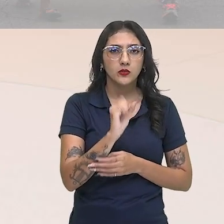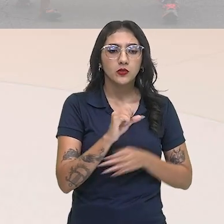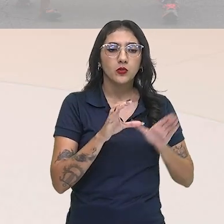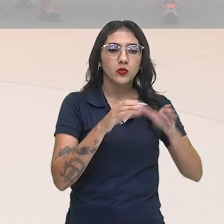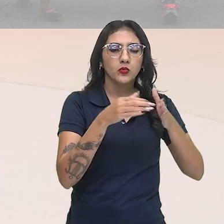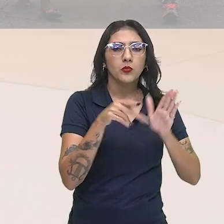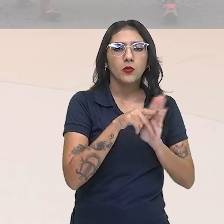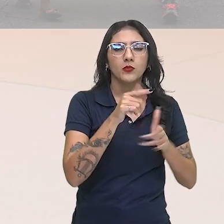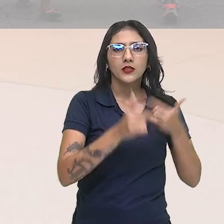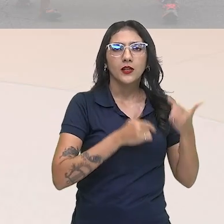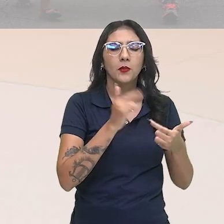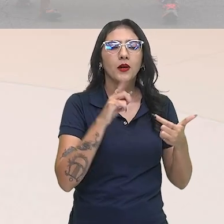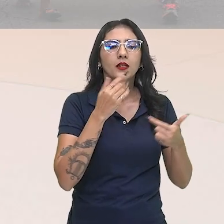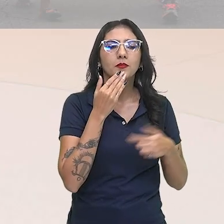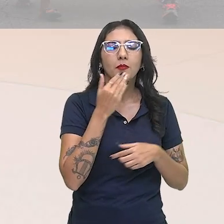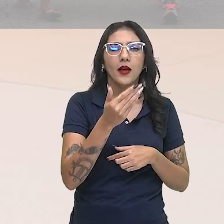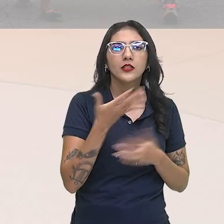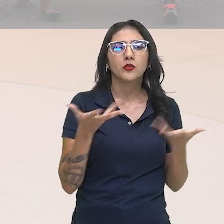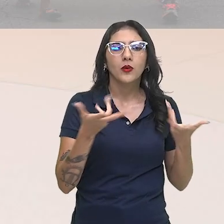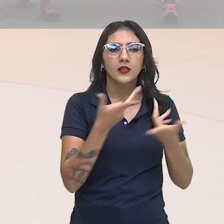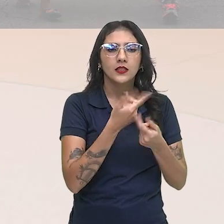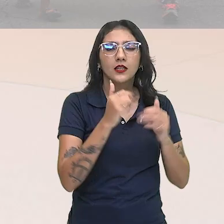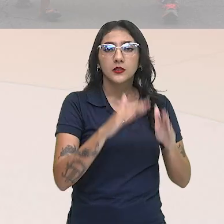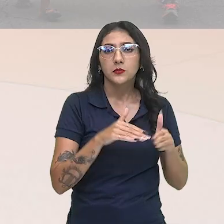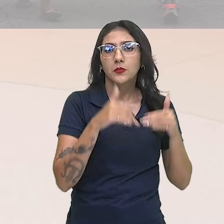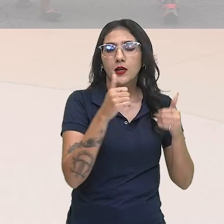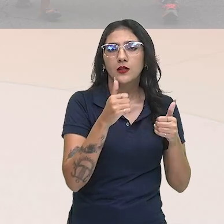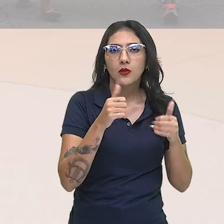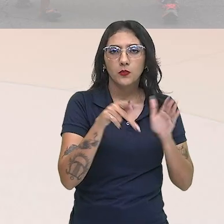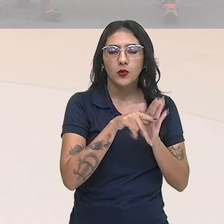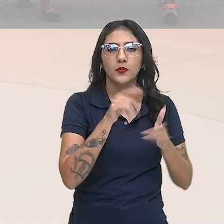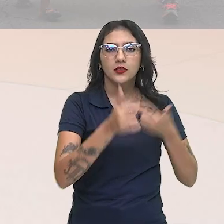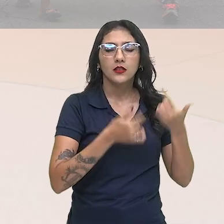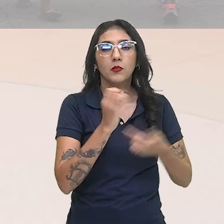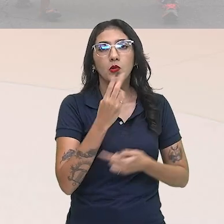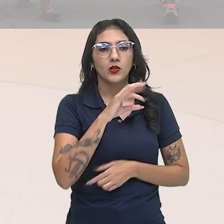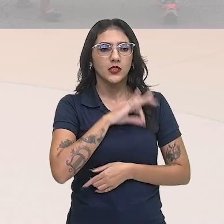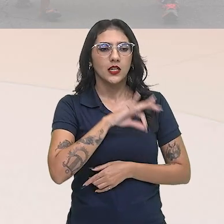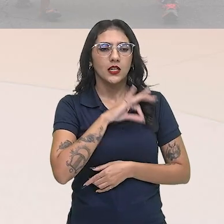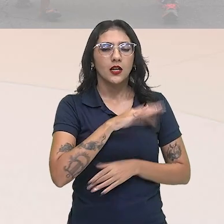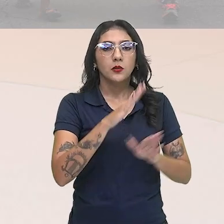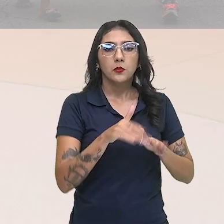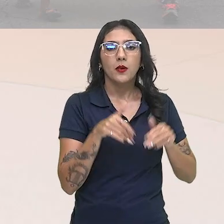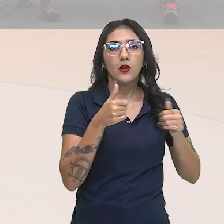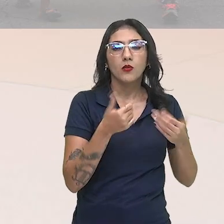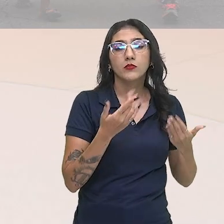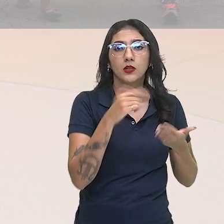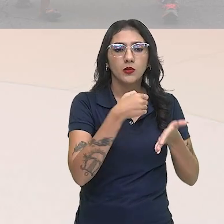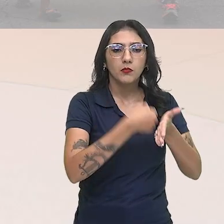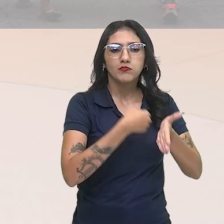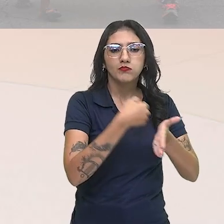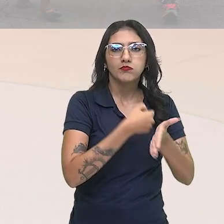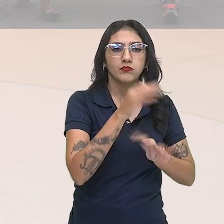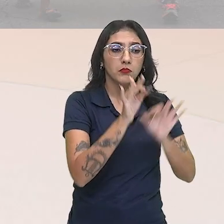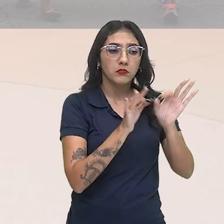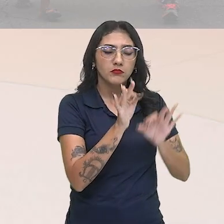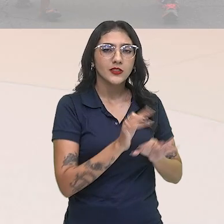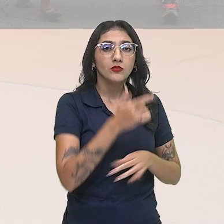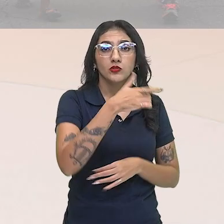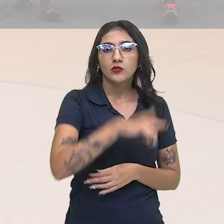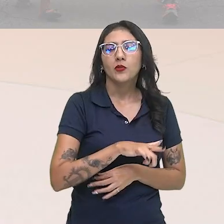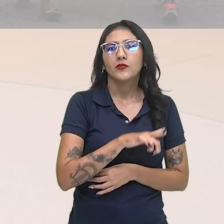e condições de trabalho. Então, essa luta é uma luta por redistribuição, não é